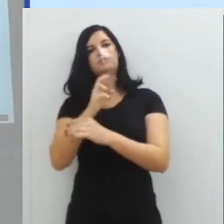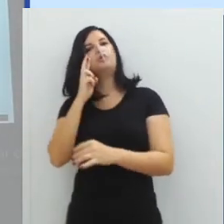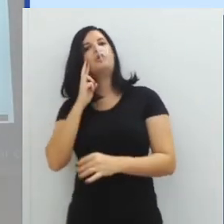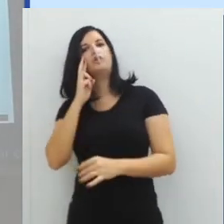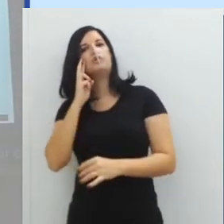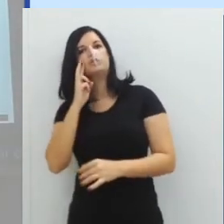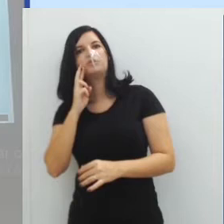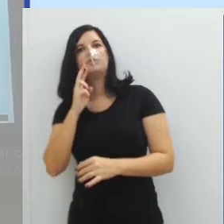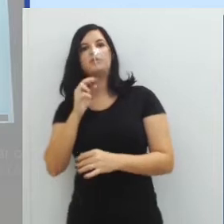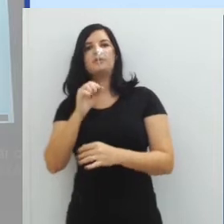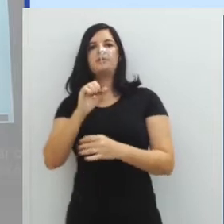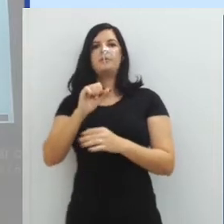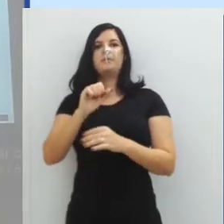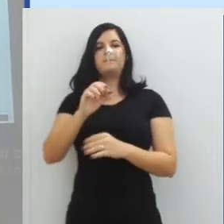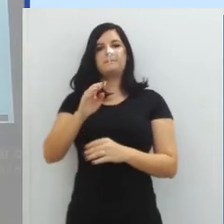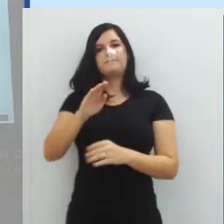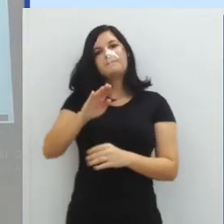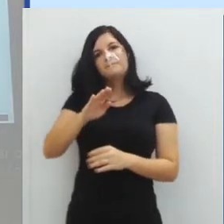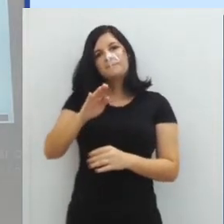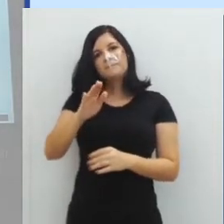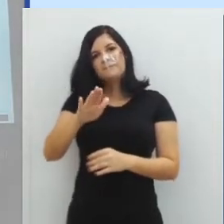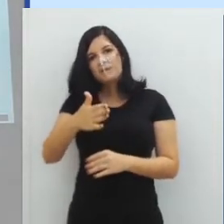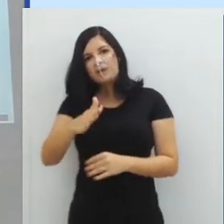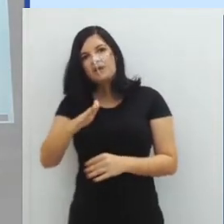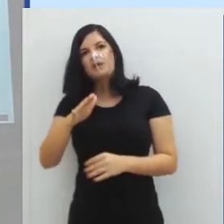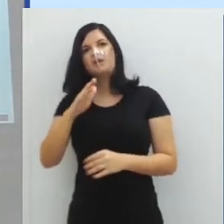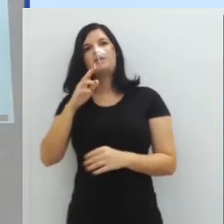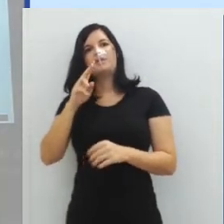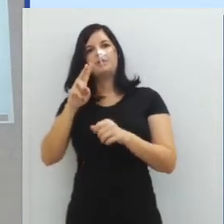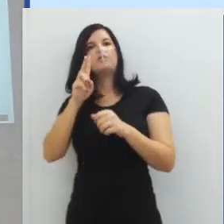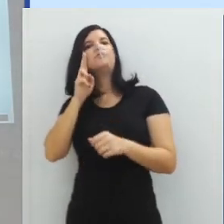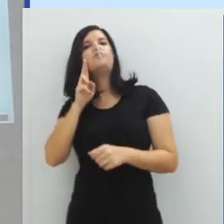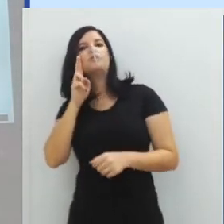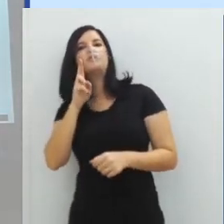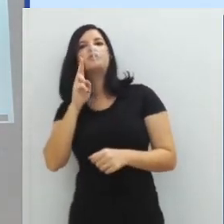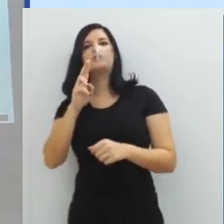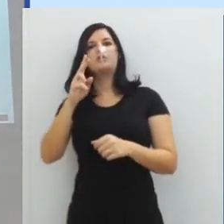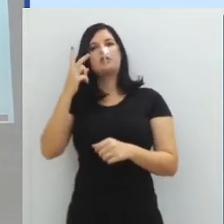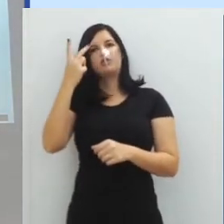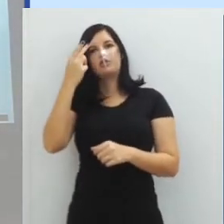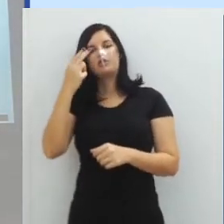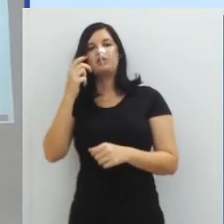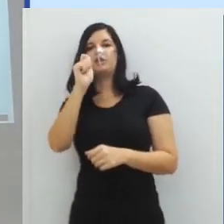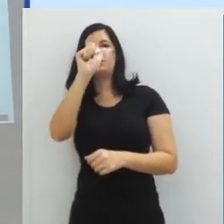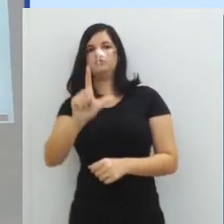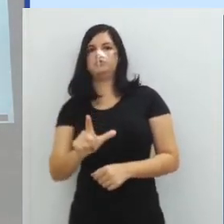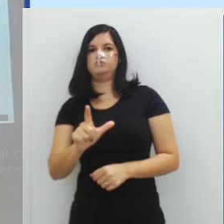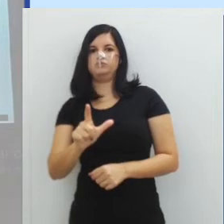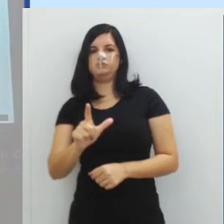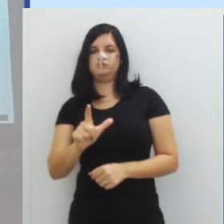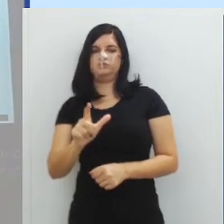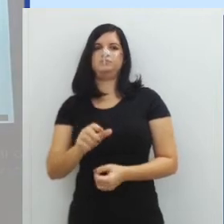meio básico violeta e no meio neutro azul escuro. Passa aí.